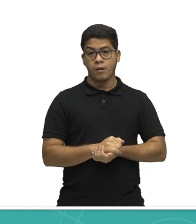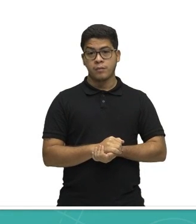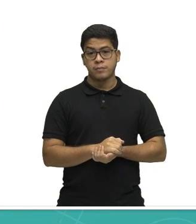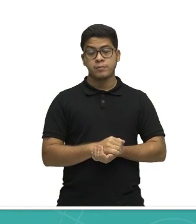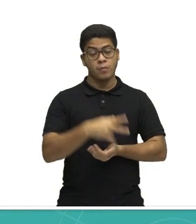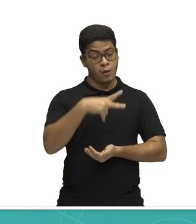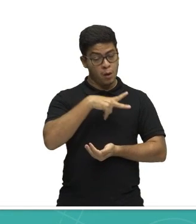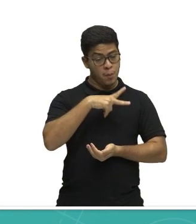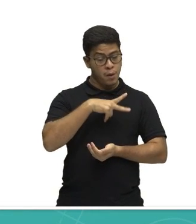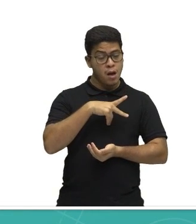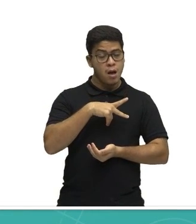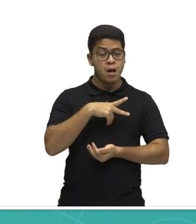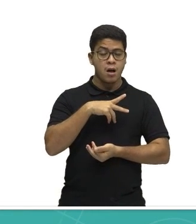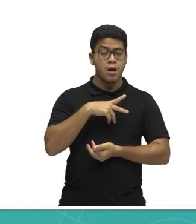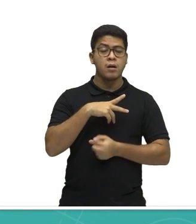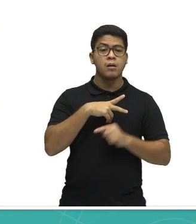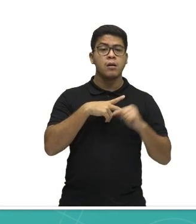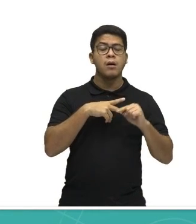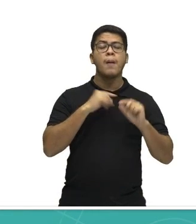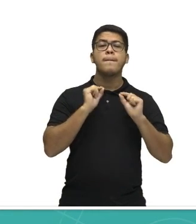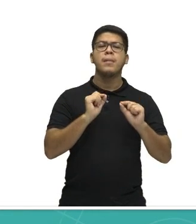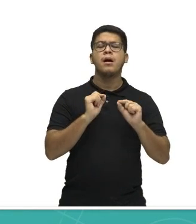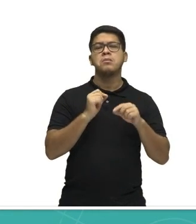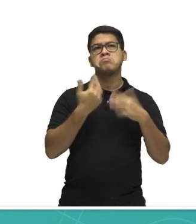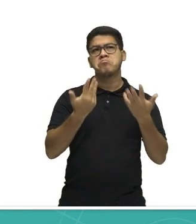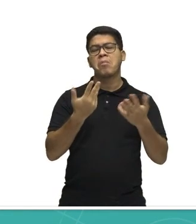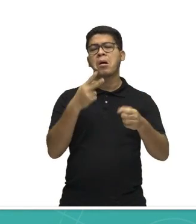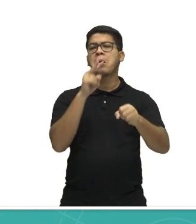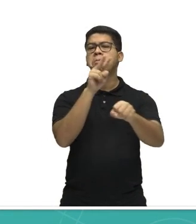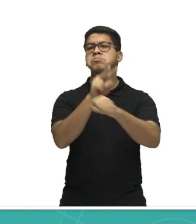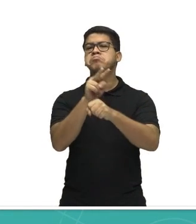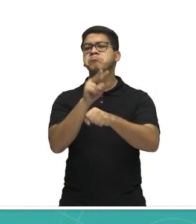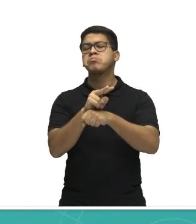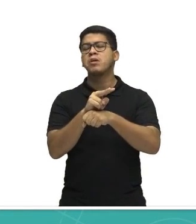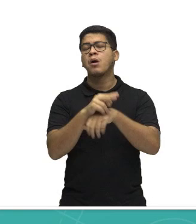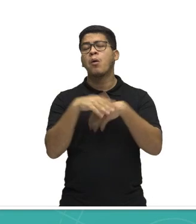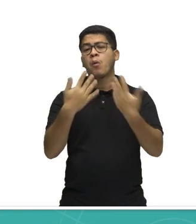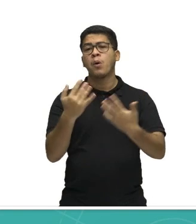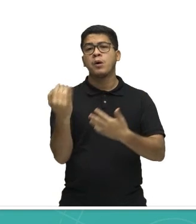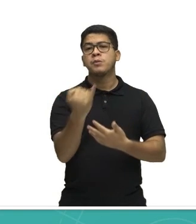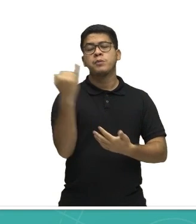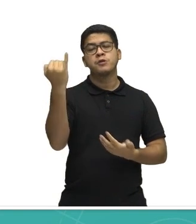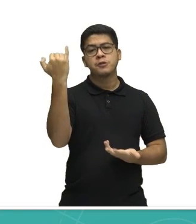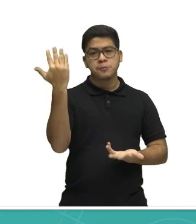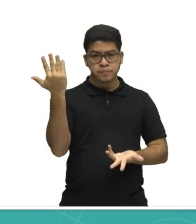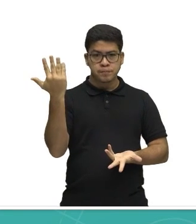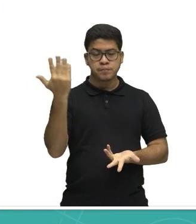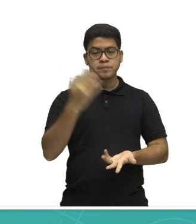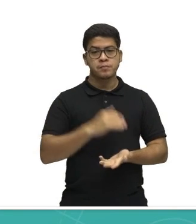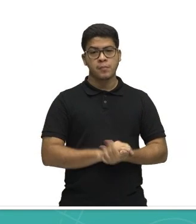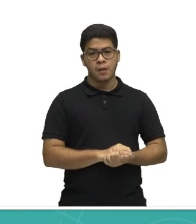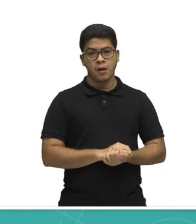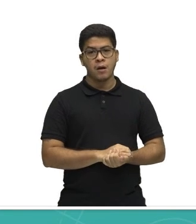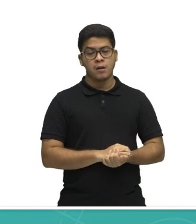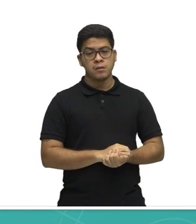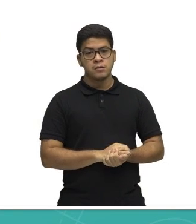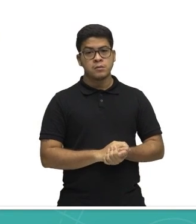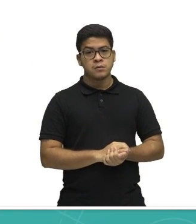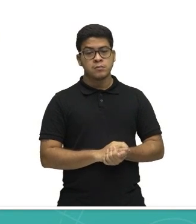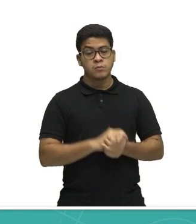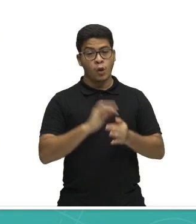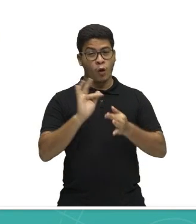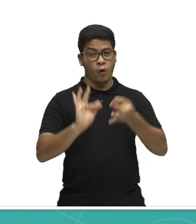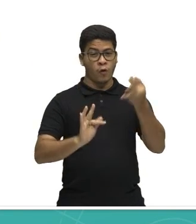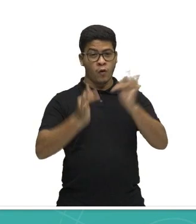pessoal, como eu falei para vocês. Então, para preservar isso, o que é importante? Como eu falei para vocês, o folclore, ele